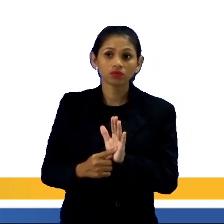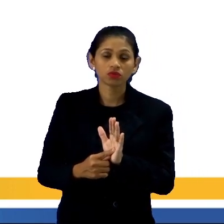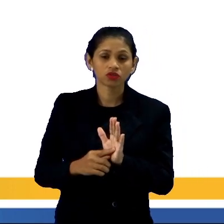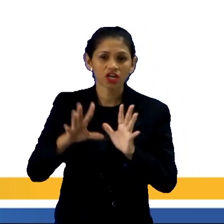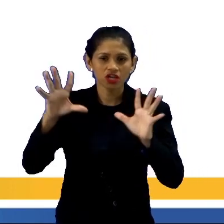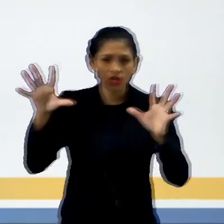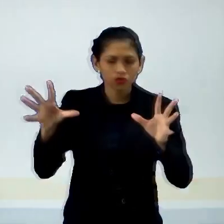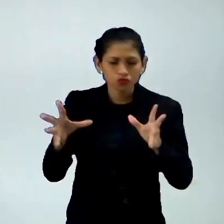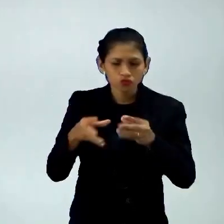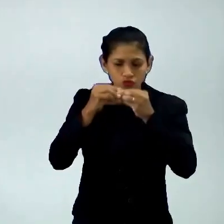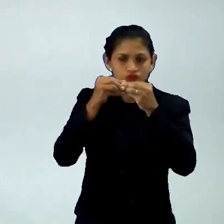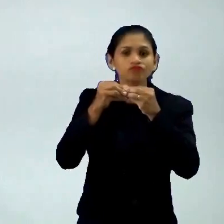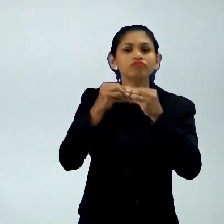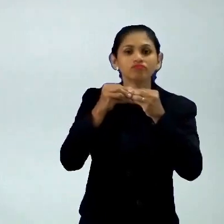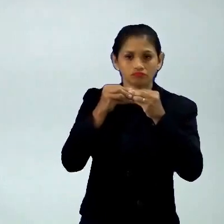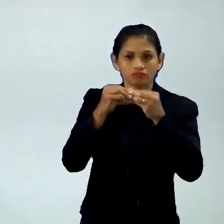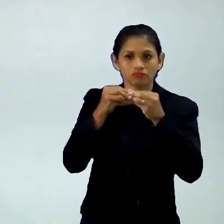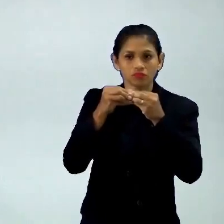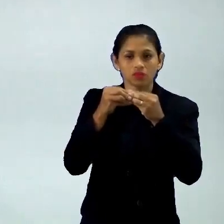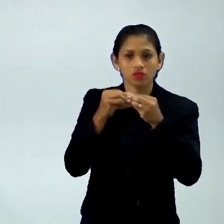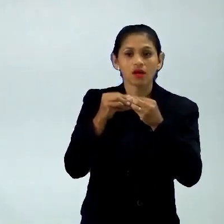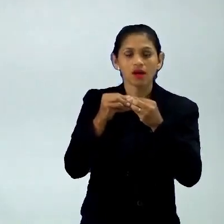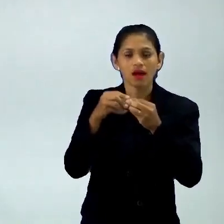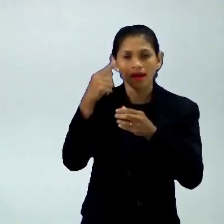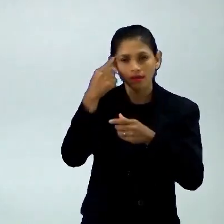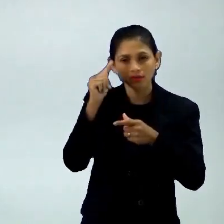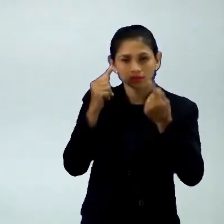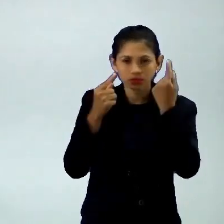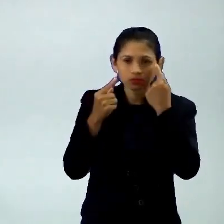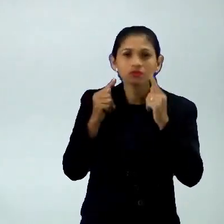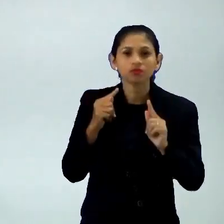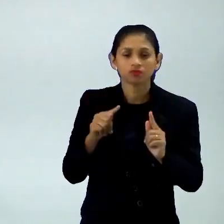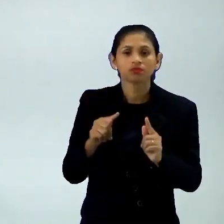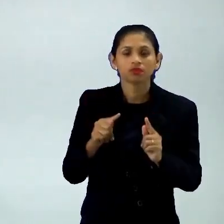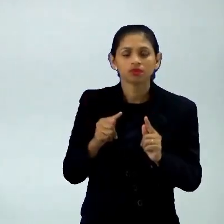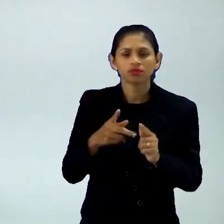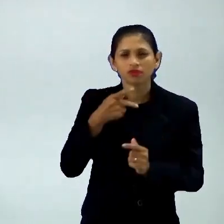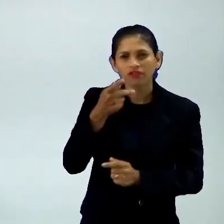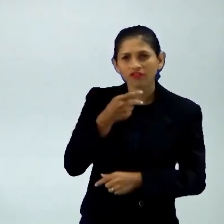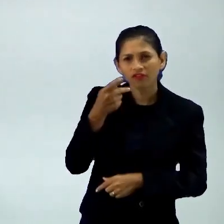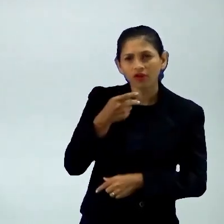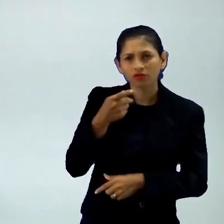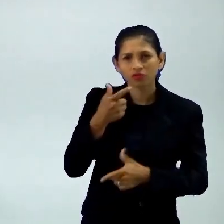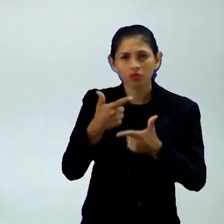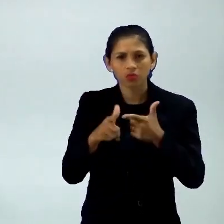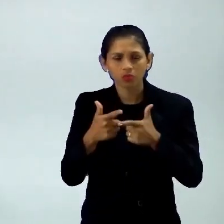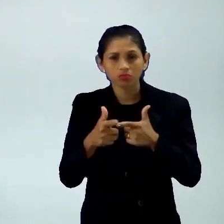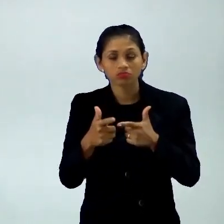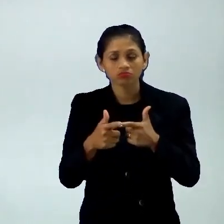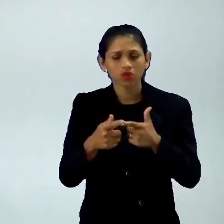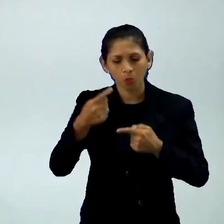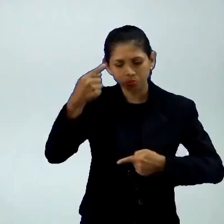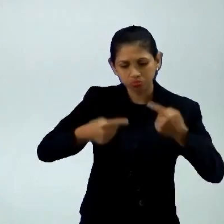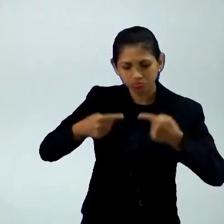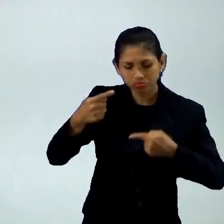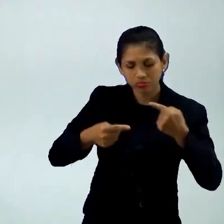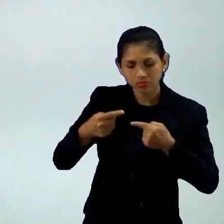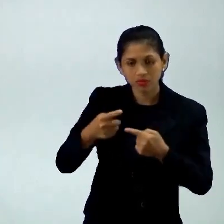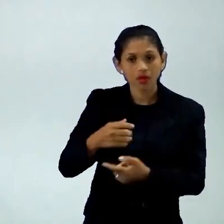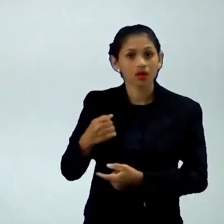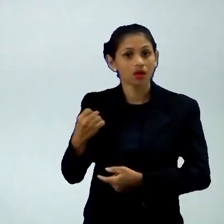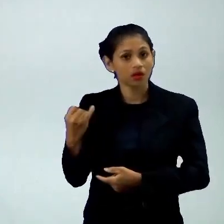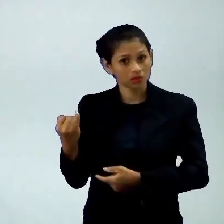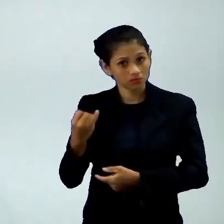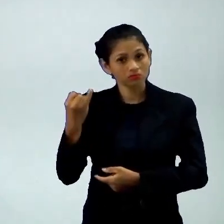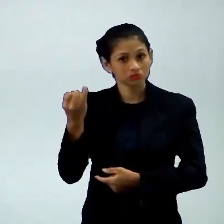problema. Por quê? Porque se você discute o problema, se você fala sobre o problema, se você argumenta, então é interessante que você tenha